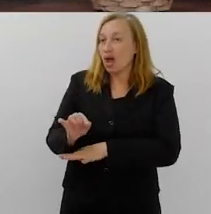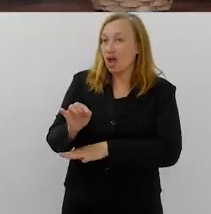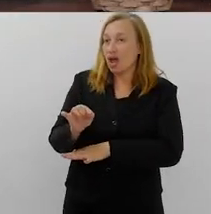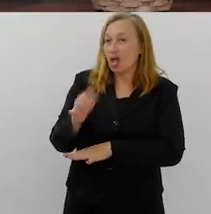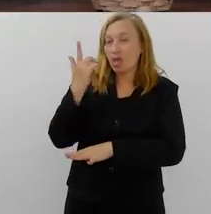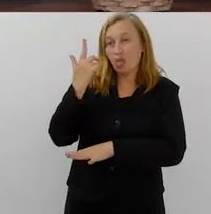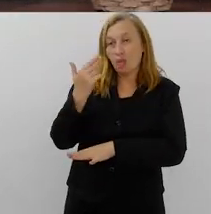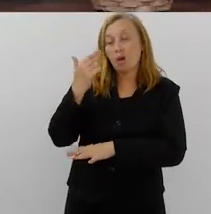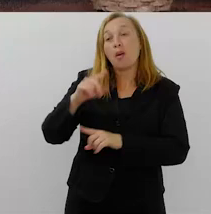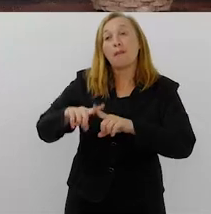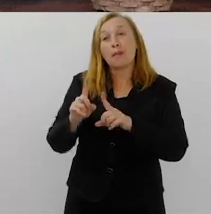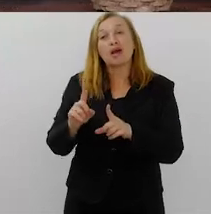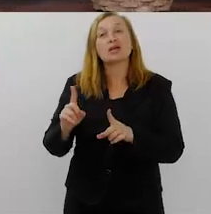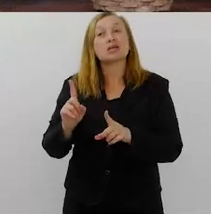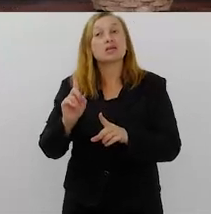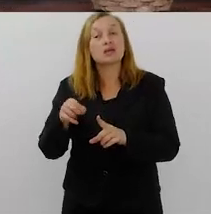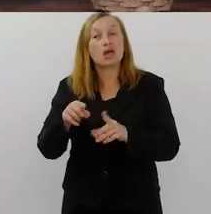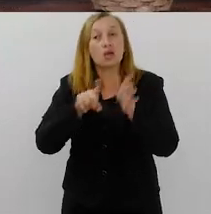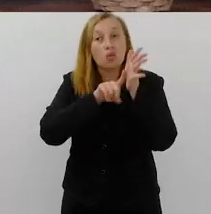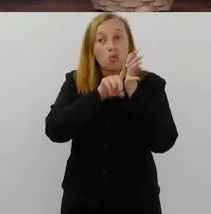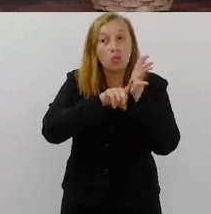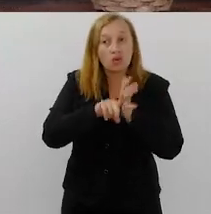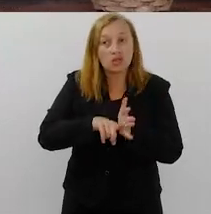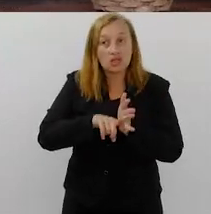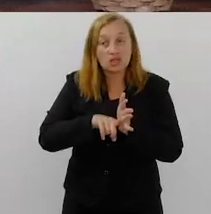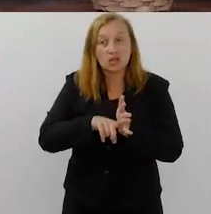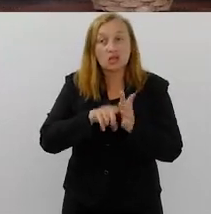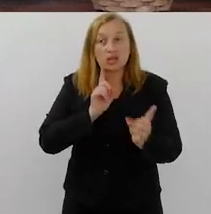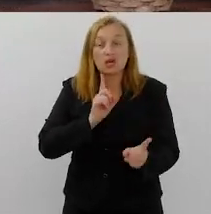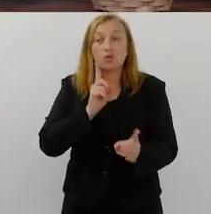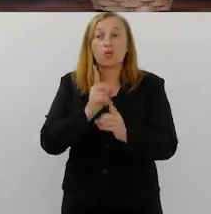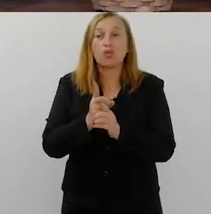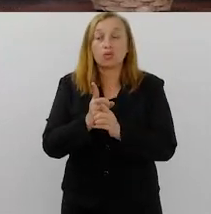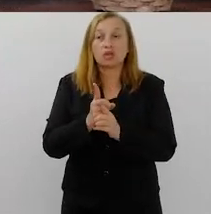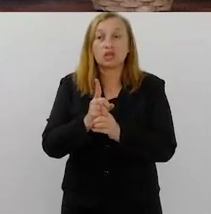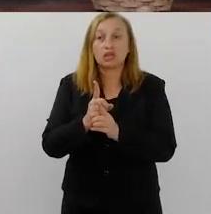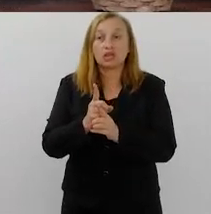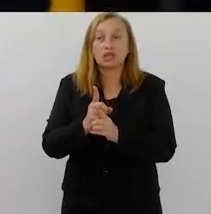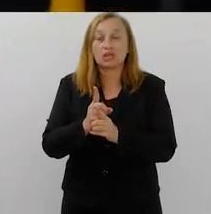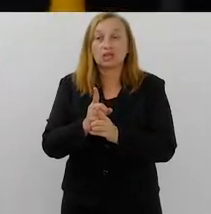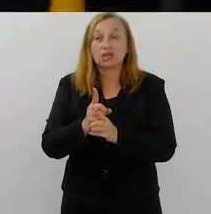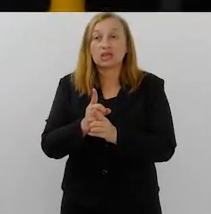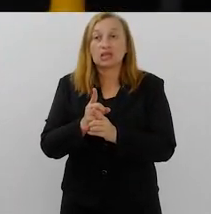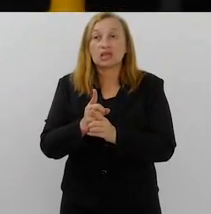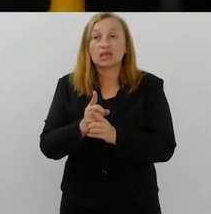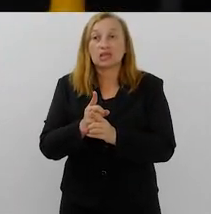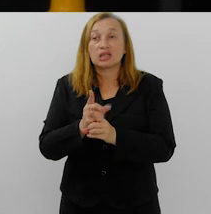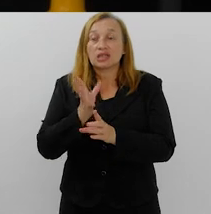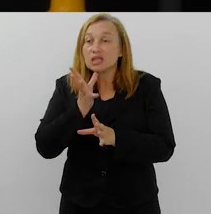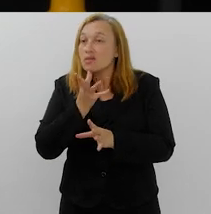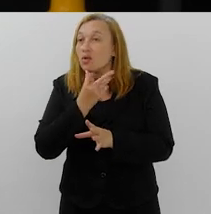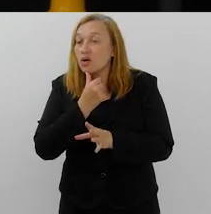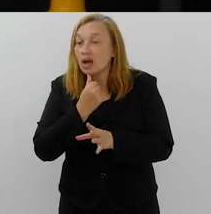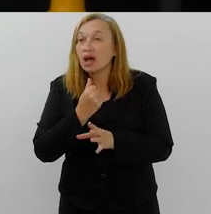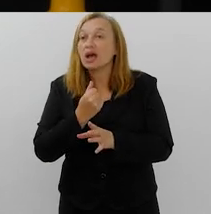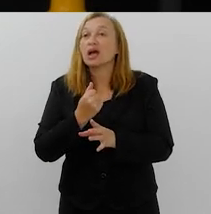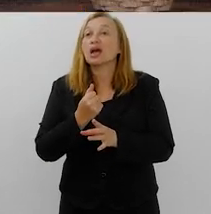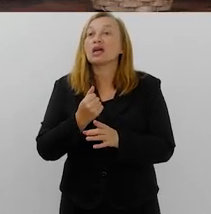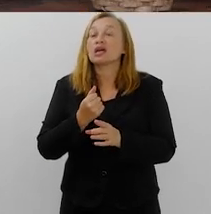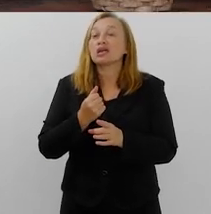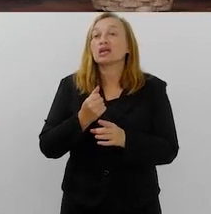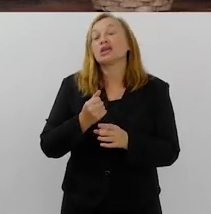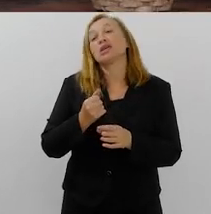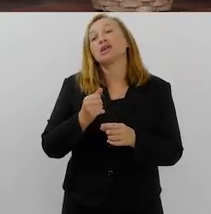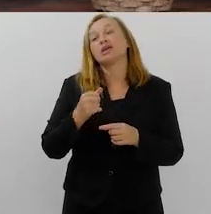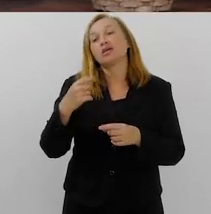uma incidência mas é um diagnóstico tardio o que prejudica é o tratamento Então para que